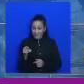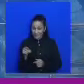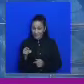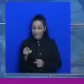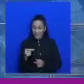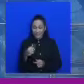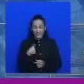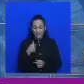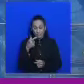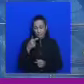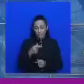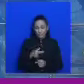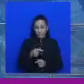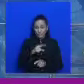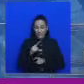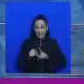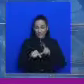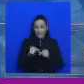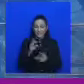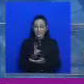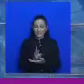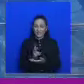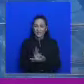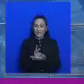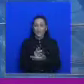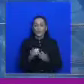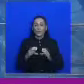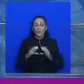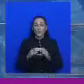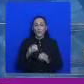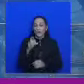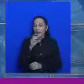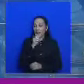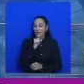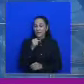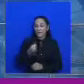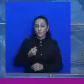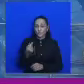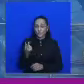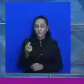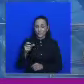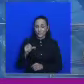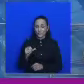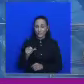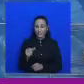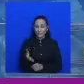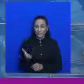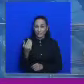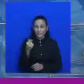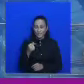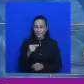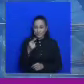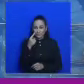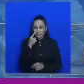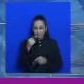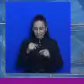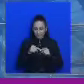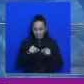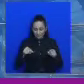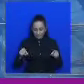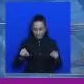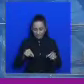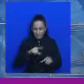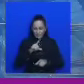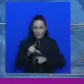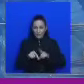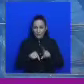daqui. Bola laranja, número 19. E vamos confirmar as 15 bolas sorteadas